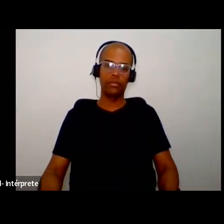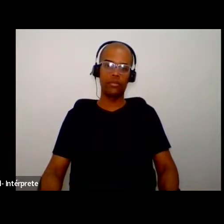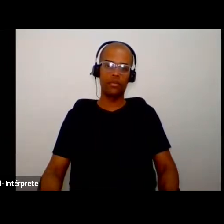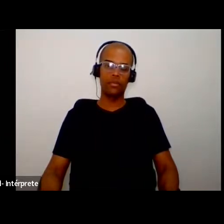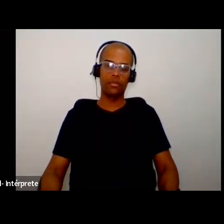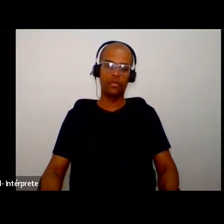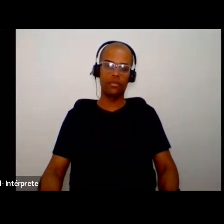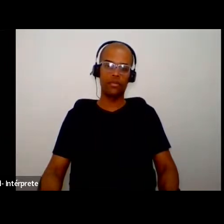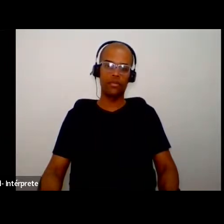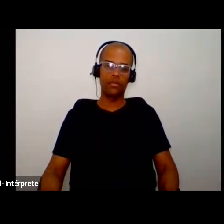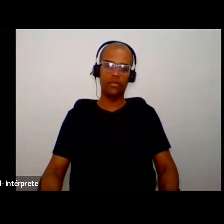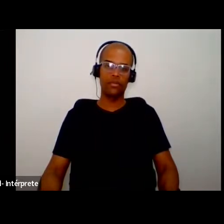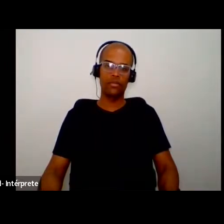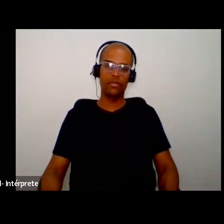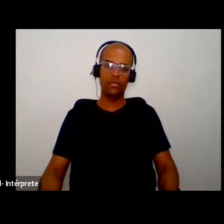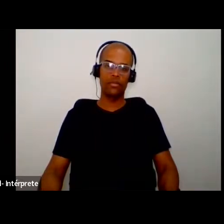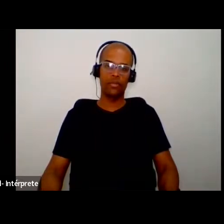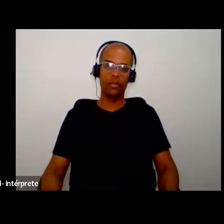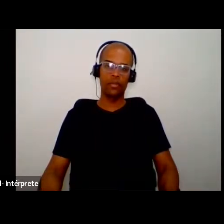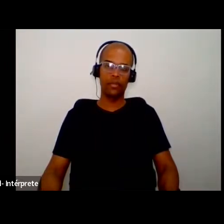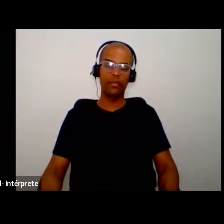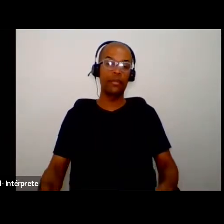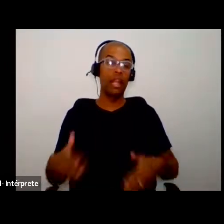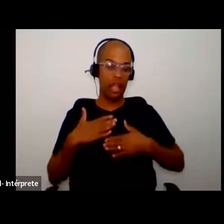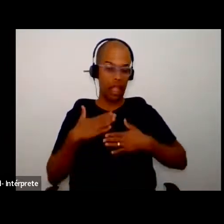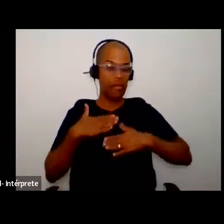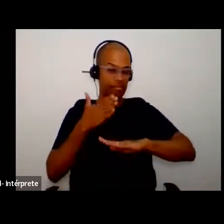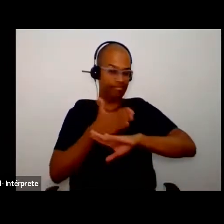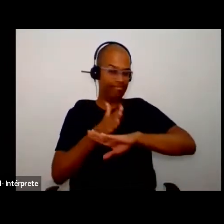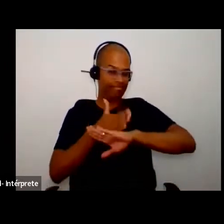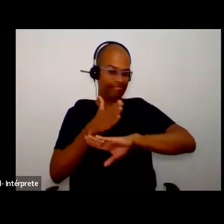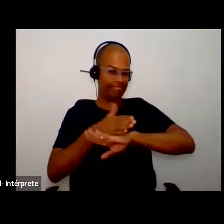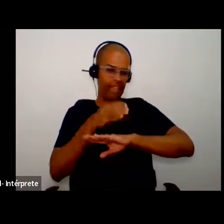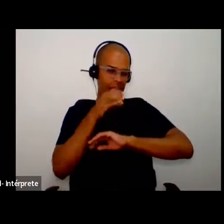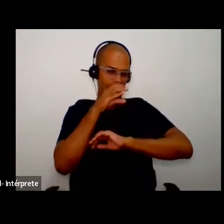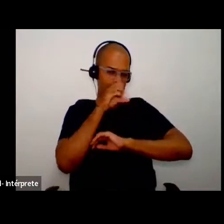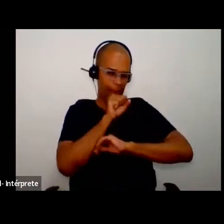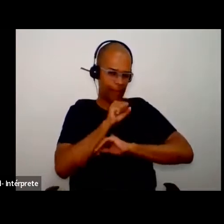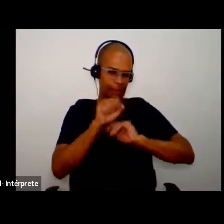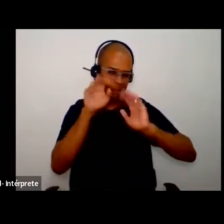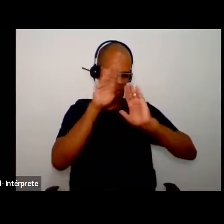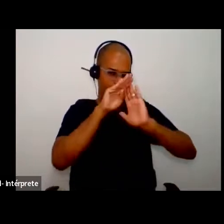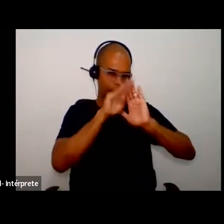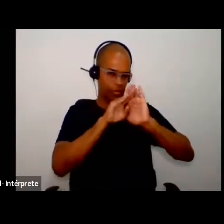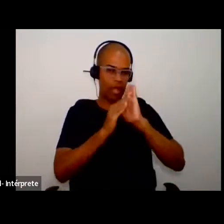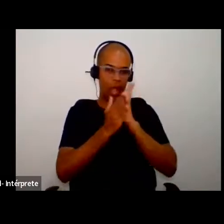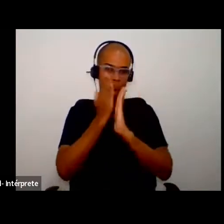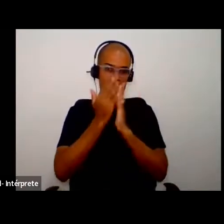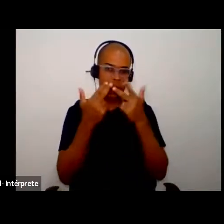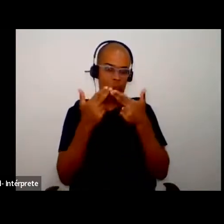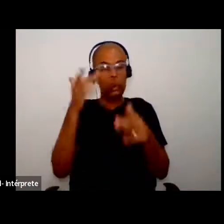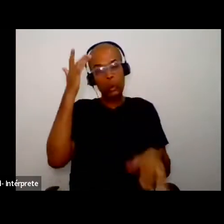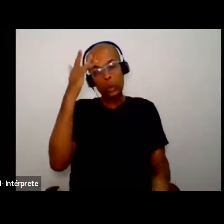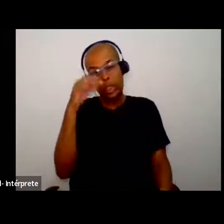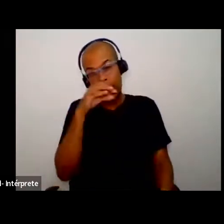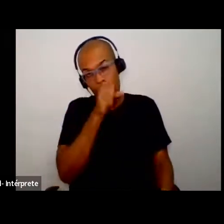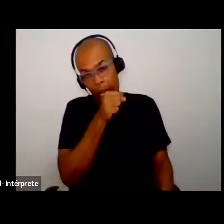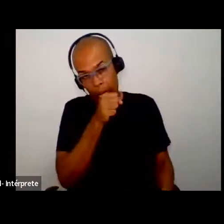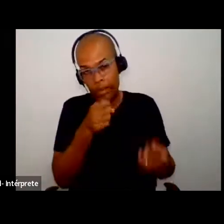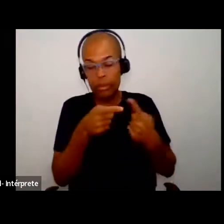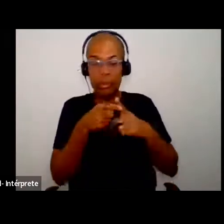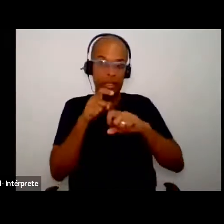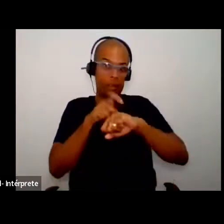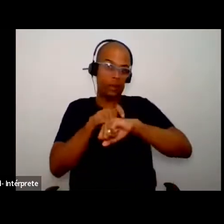Eu preparei uma falinha aqui, rápida, sobre alguns pontos, quer dizer, não sei se é tão rápida, mas dentro do tempo, né?